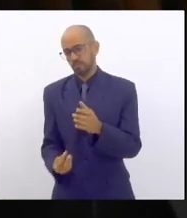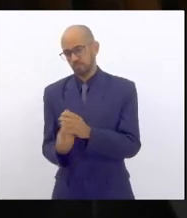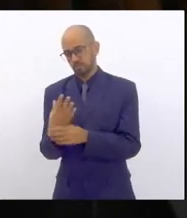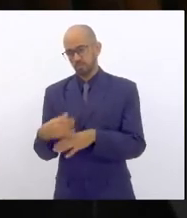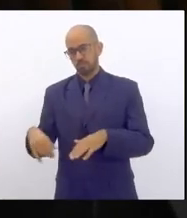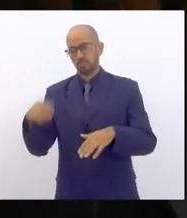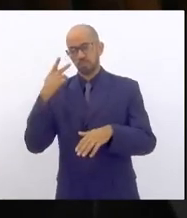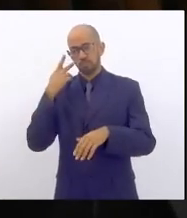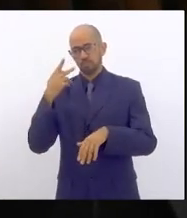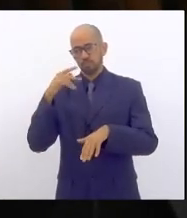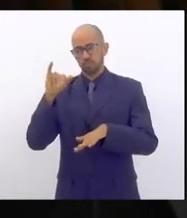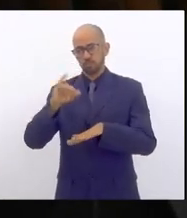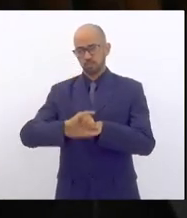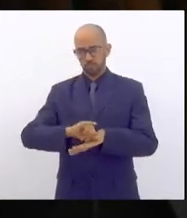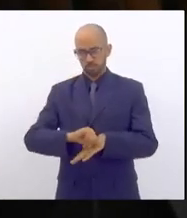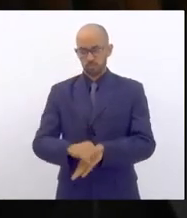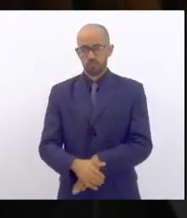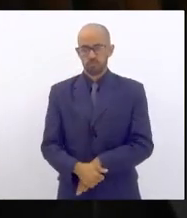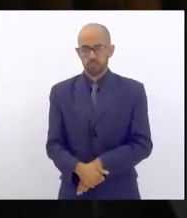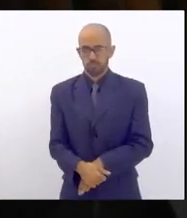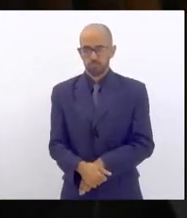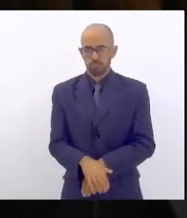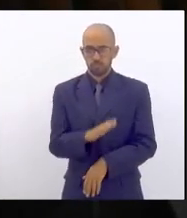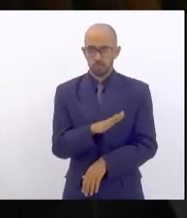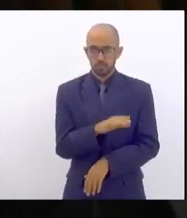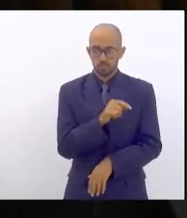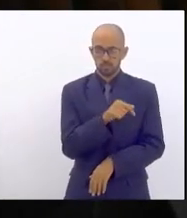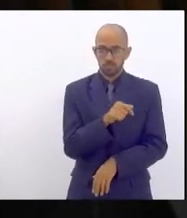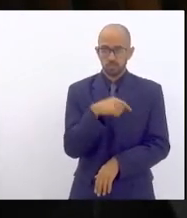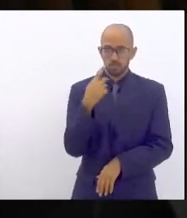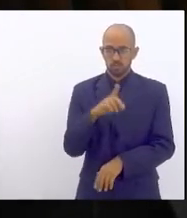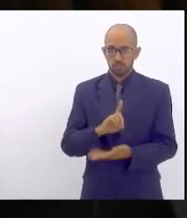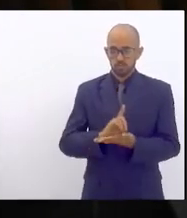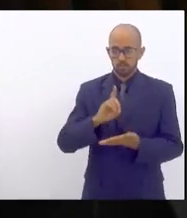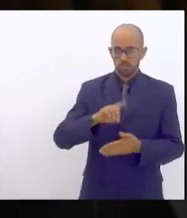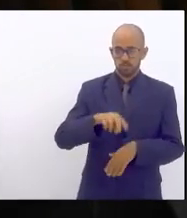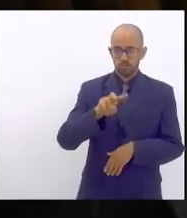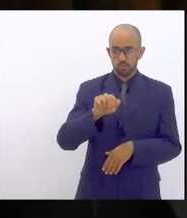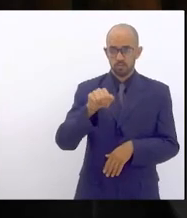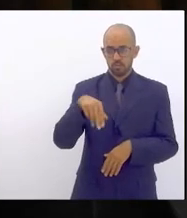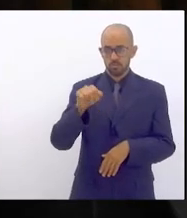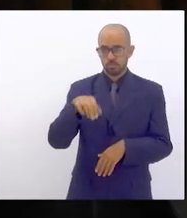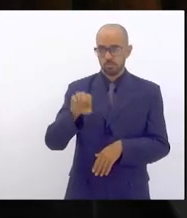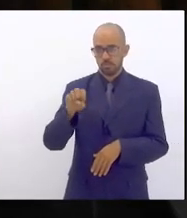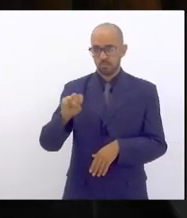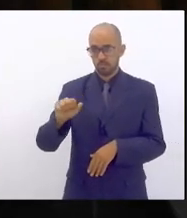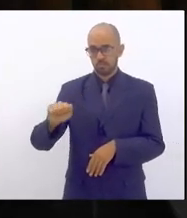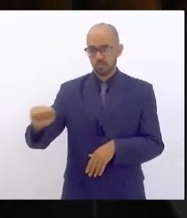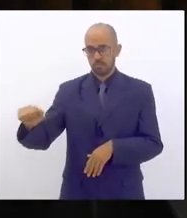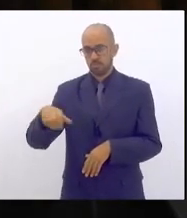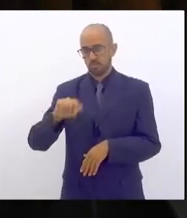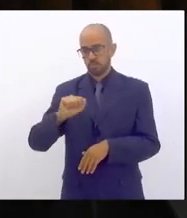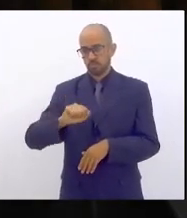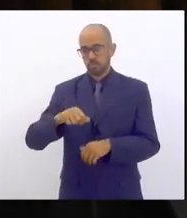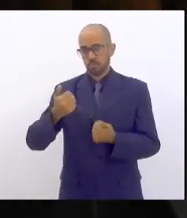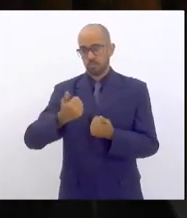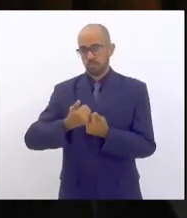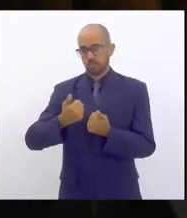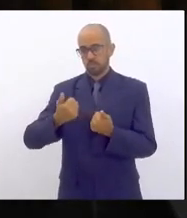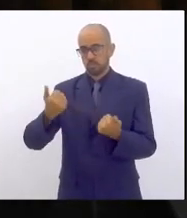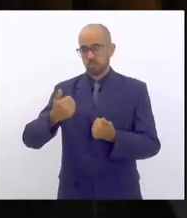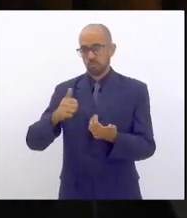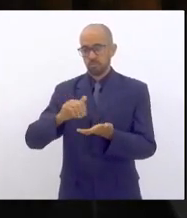parecer, a doutora Vanessa Siqueira, subsecretária jurídica da Fazenda, no item